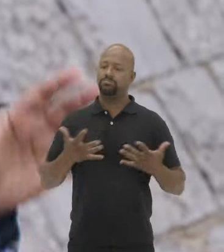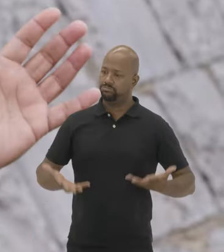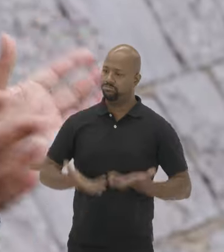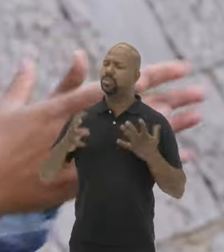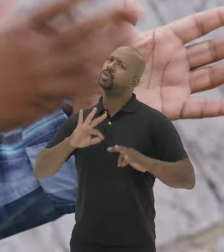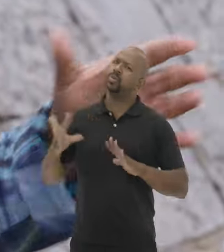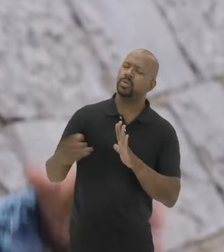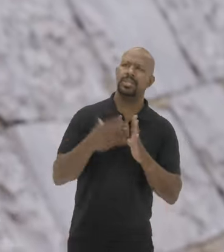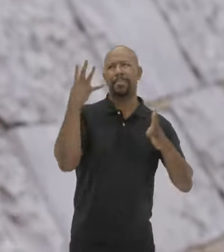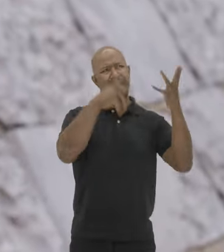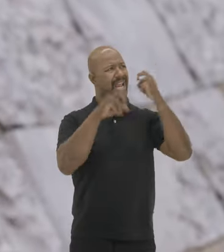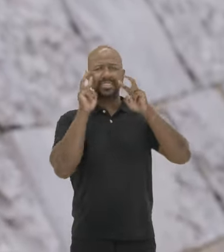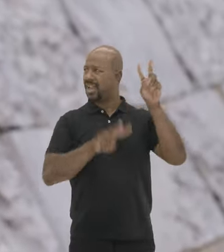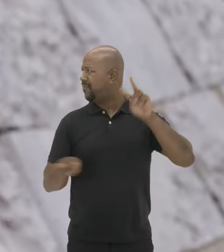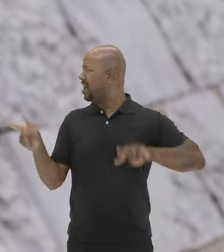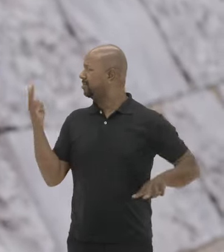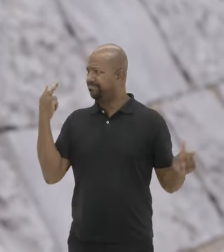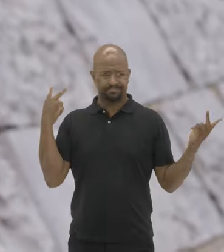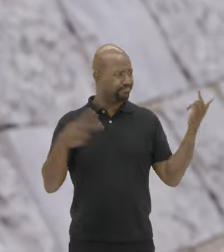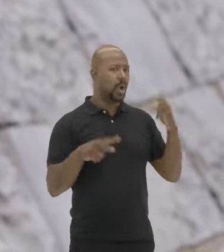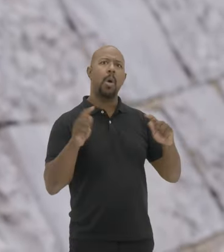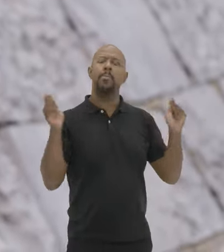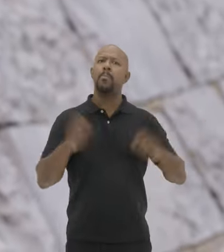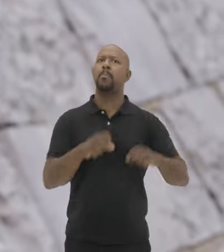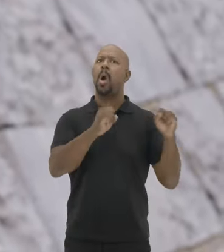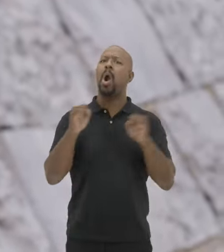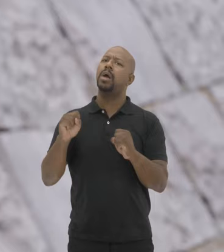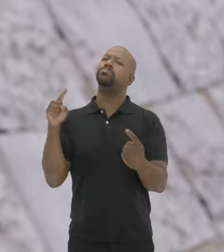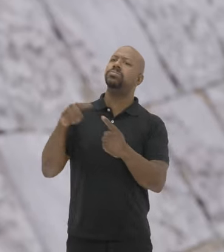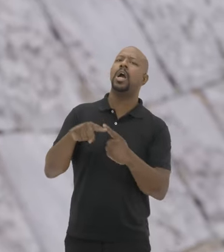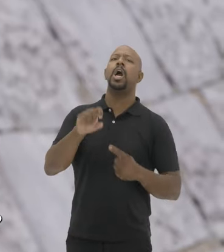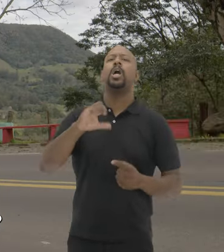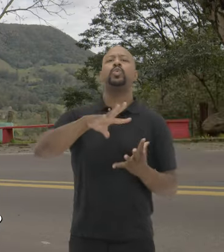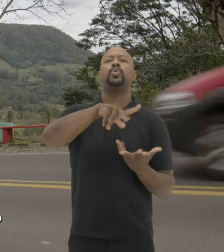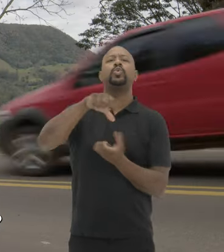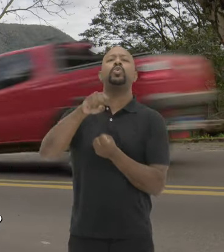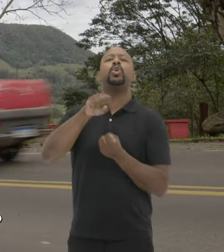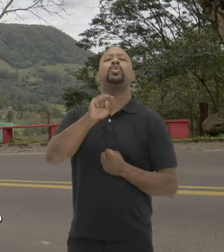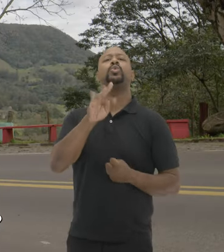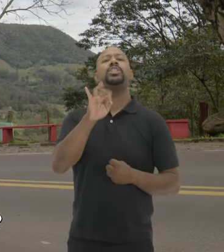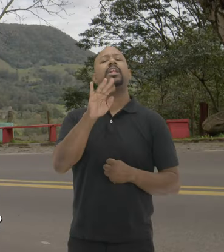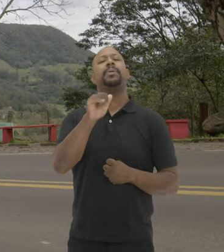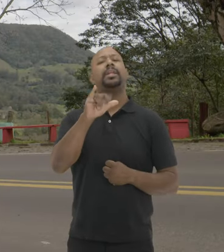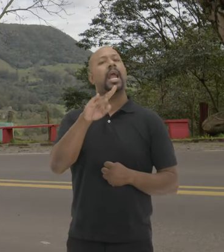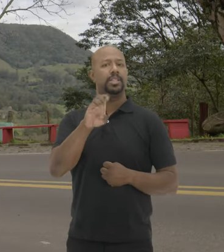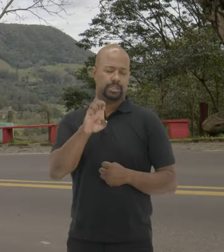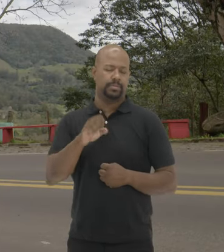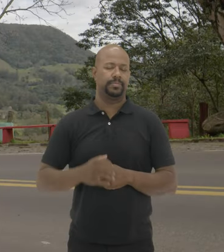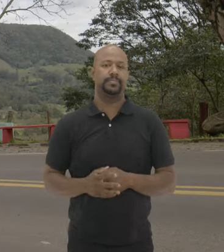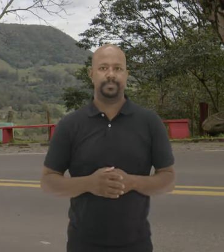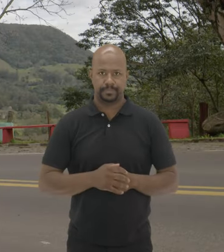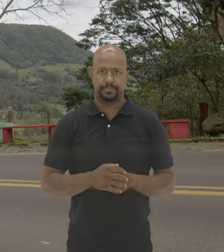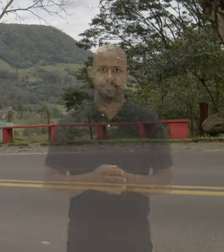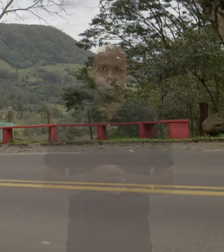Então, usando toda essa beleza que a gente está olhando aqui ao nosso redor como potencial de sustentabilidade mesmo. É, o potencial está todo aí, né? O monumento é uma